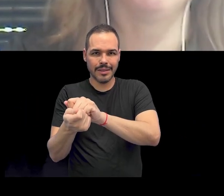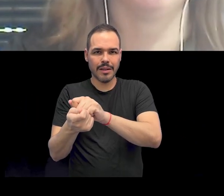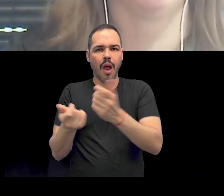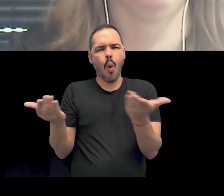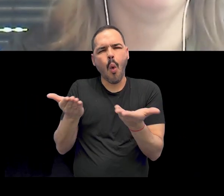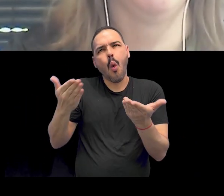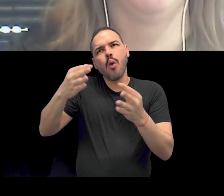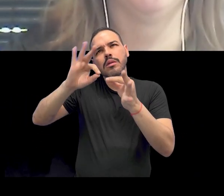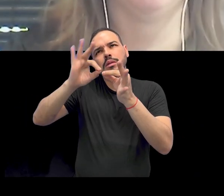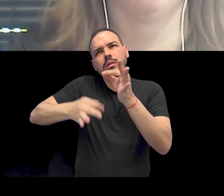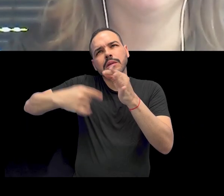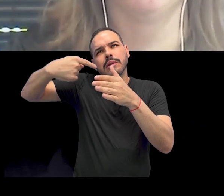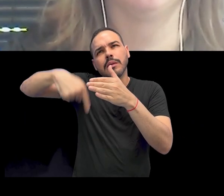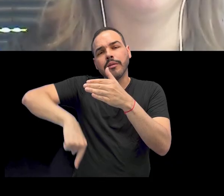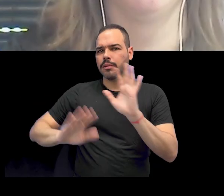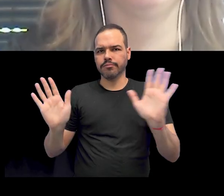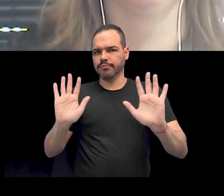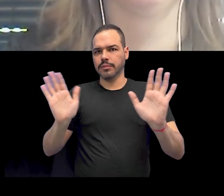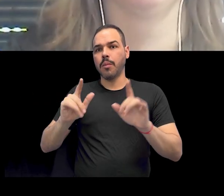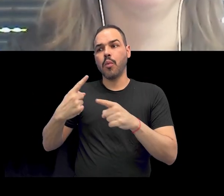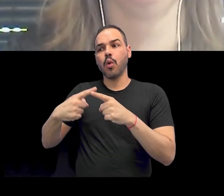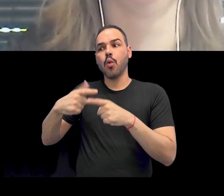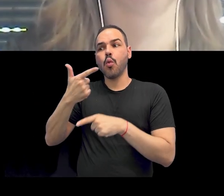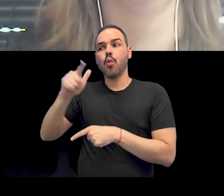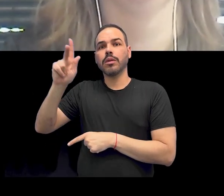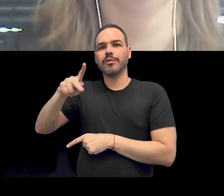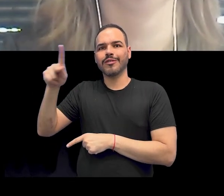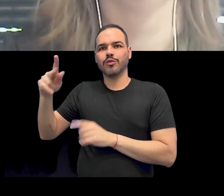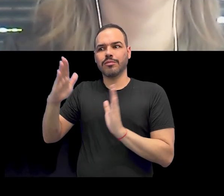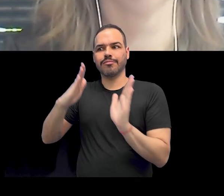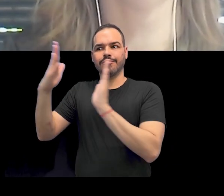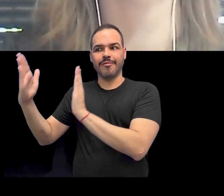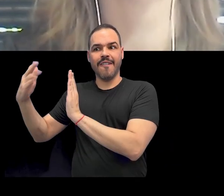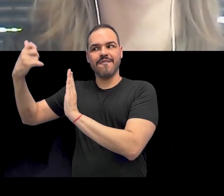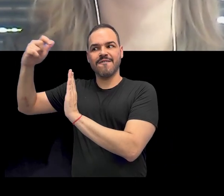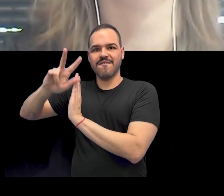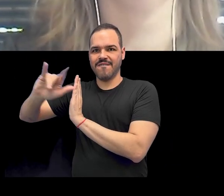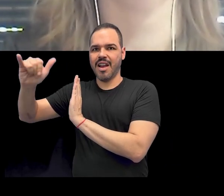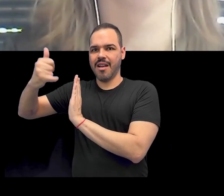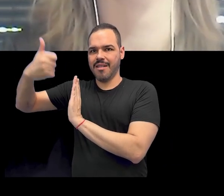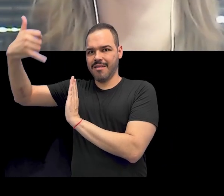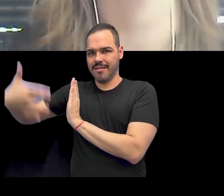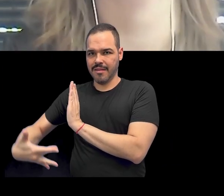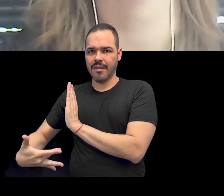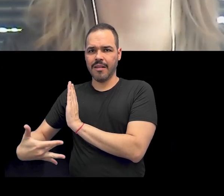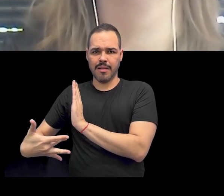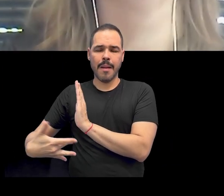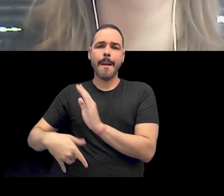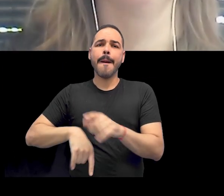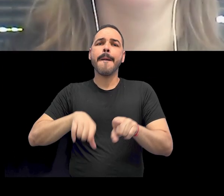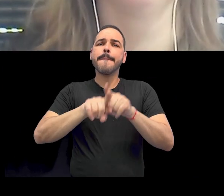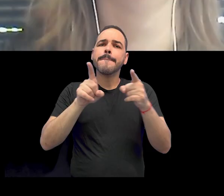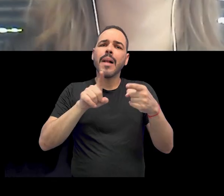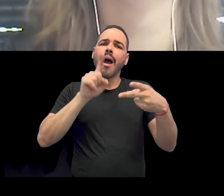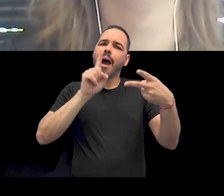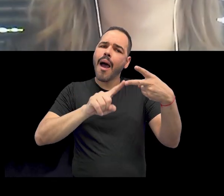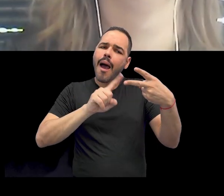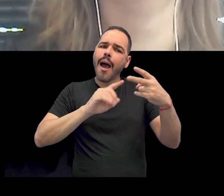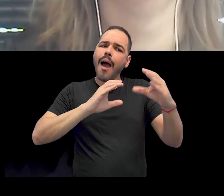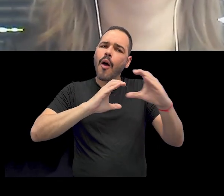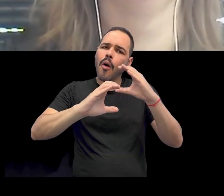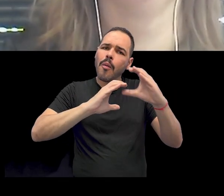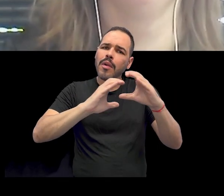módulo ministrado pela excelente professora Lisbeth Soares. Então, destinado a entender, a atender pessoas que